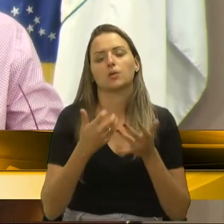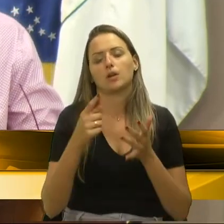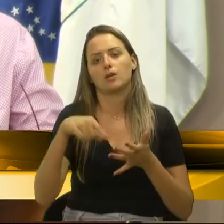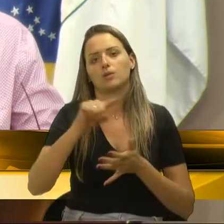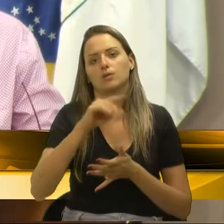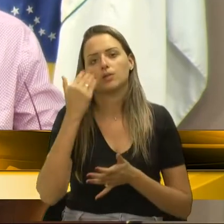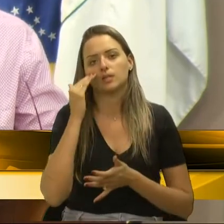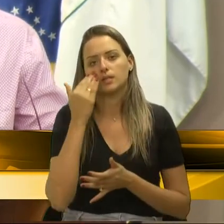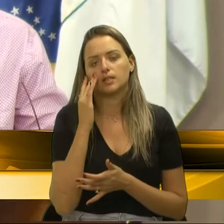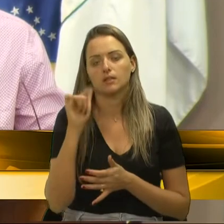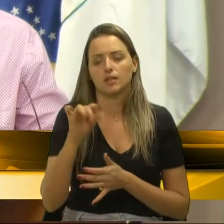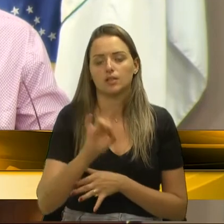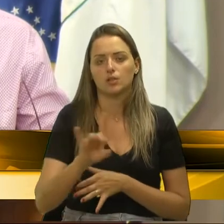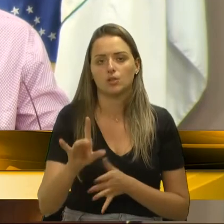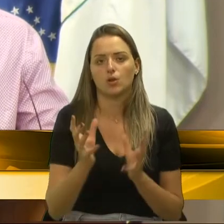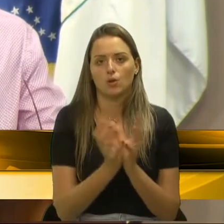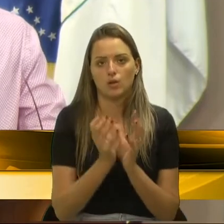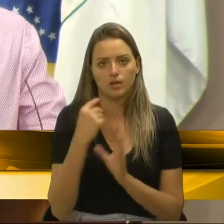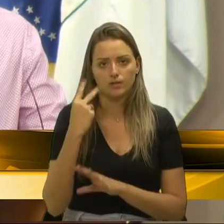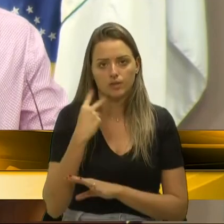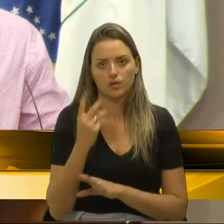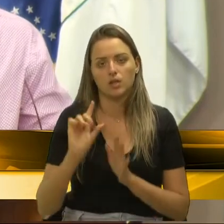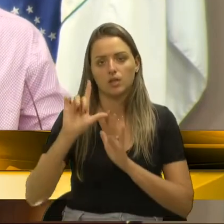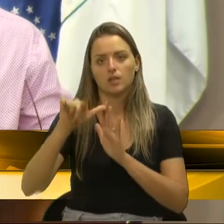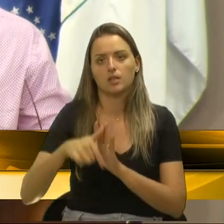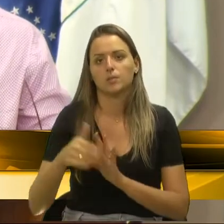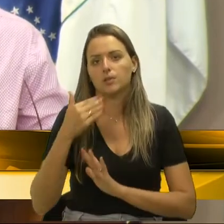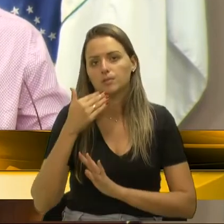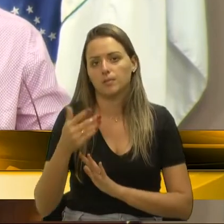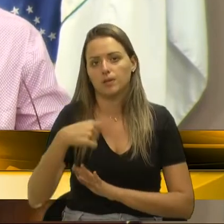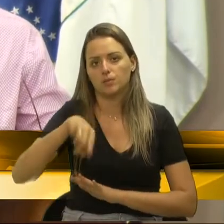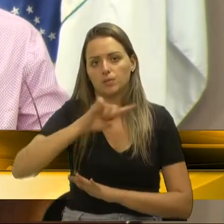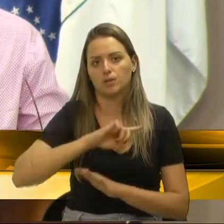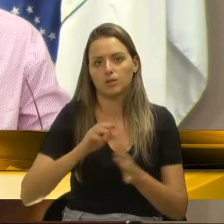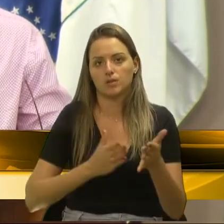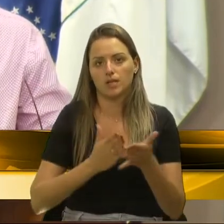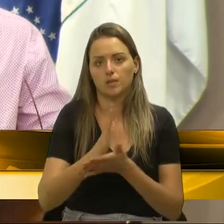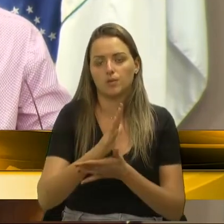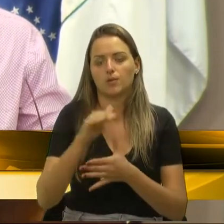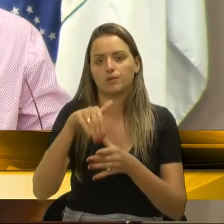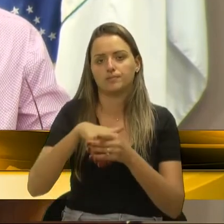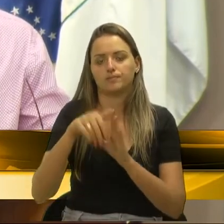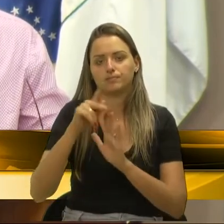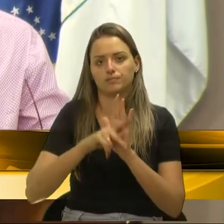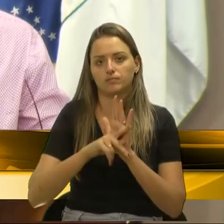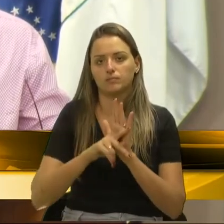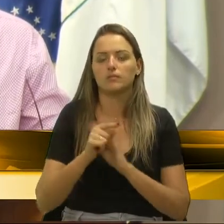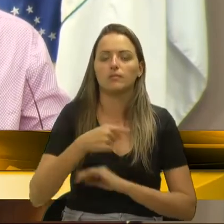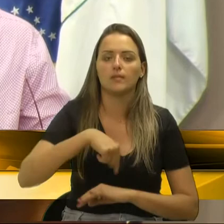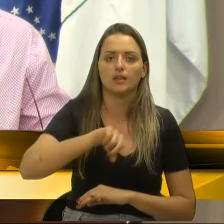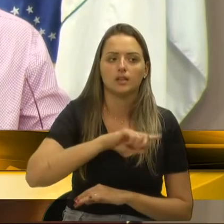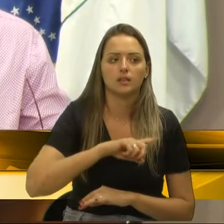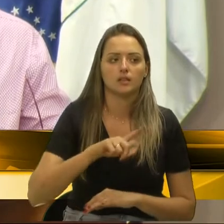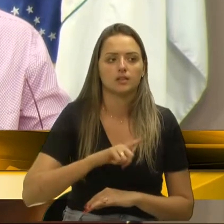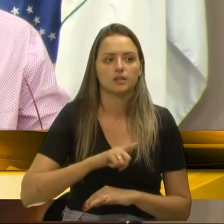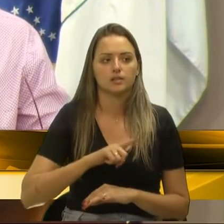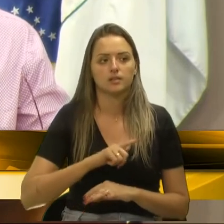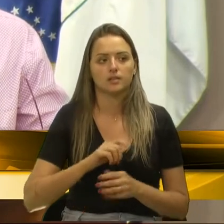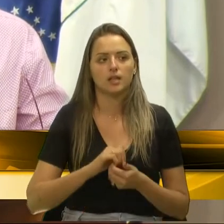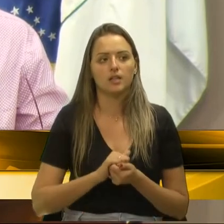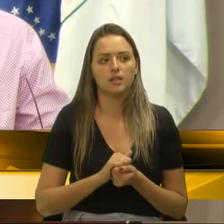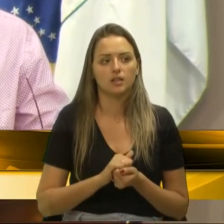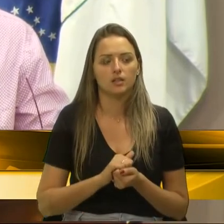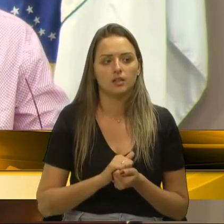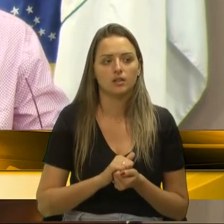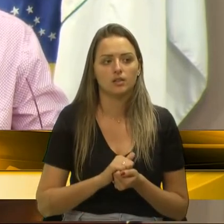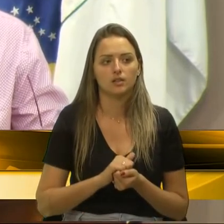isso, nobres colegas. No momento oportuno, peço que a gente aprove isso, porque a gente, no mínimo, sirva para um bom debate, que a gente possa